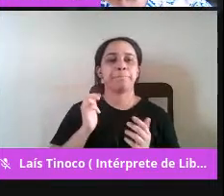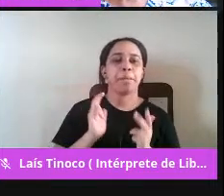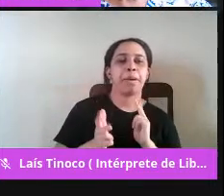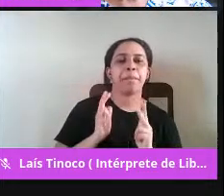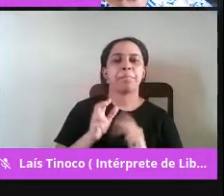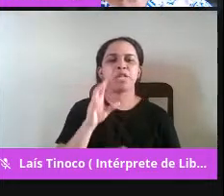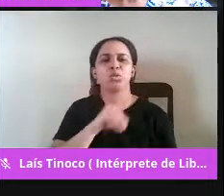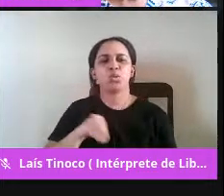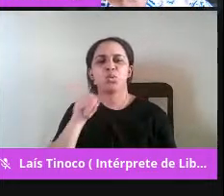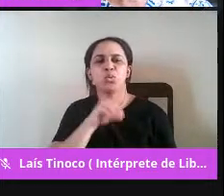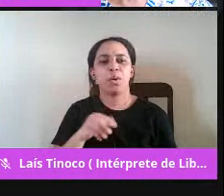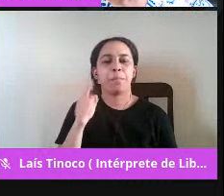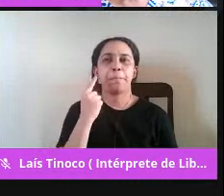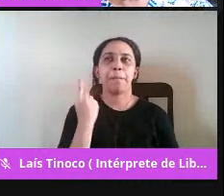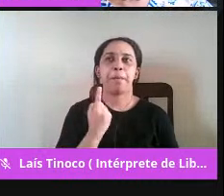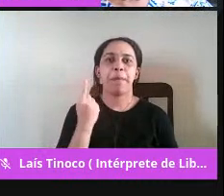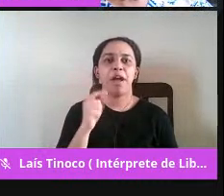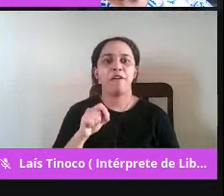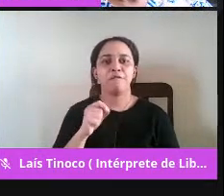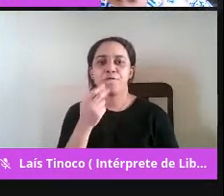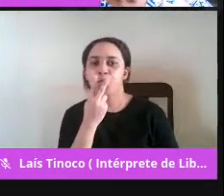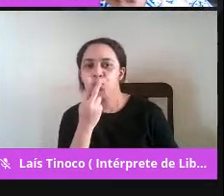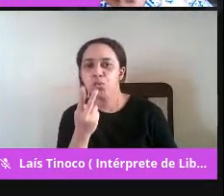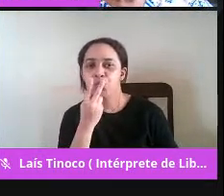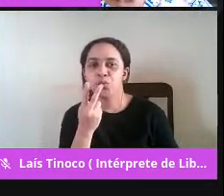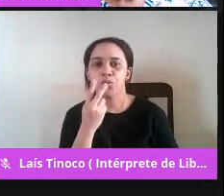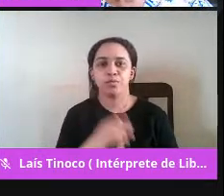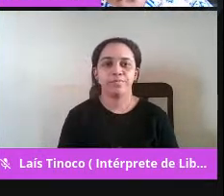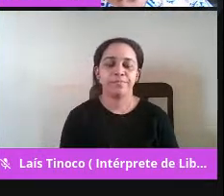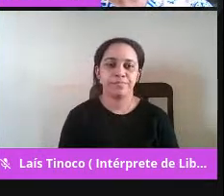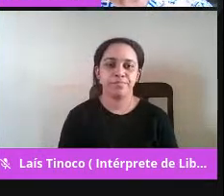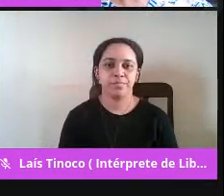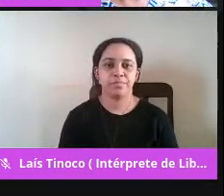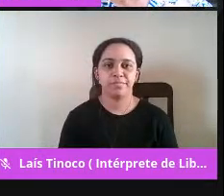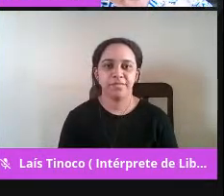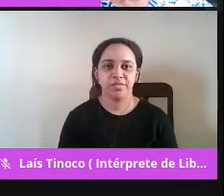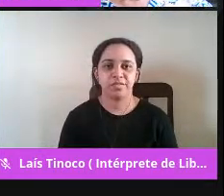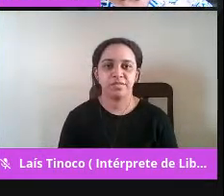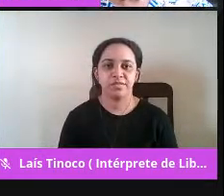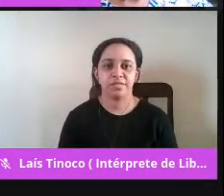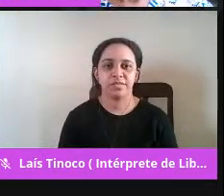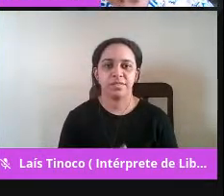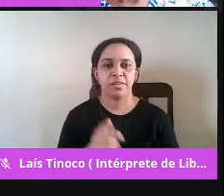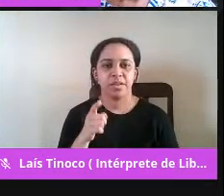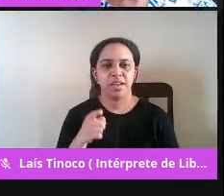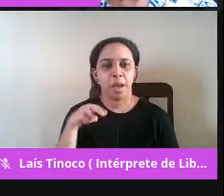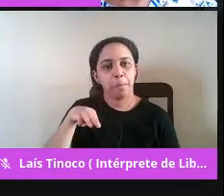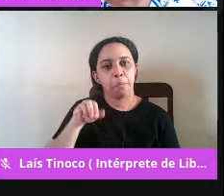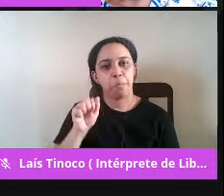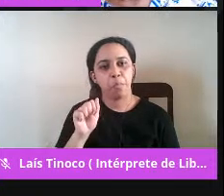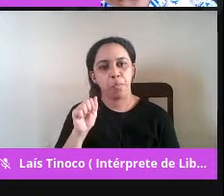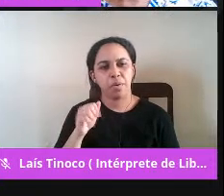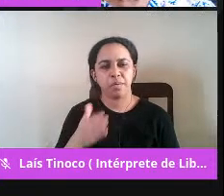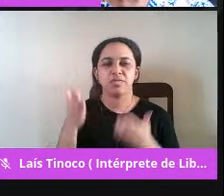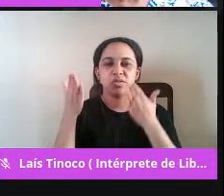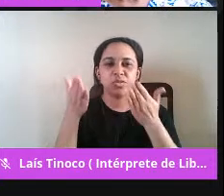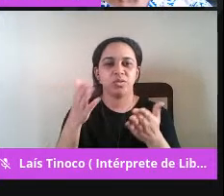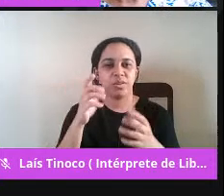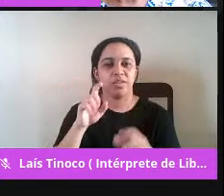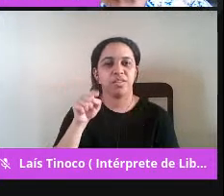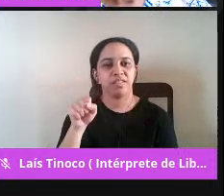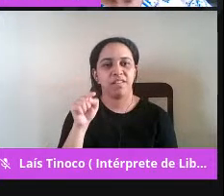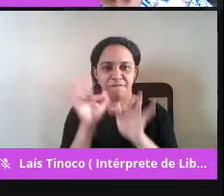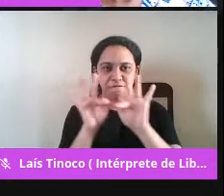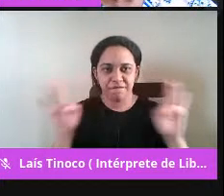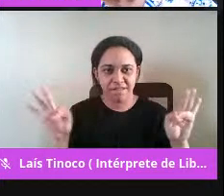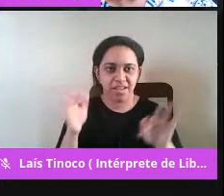parece, nos olhos do patrão rigoroso, um desperdício de tempo. Mambeiro só vive dando de mamar a enxada. Isso é o